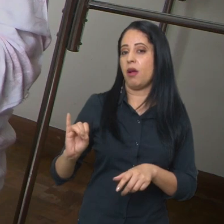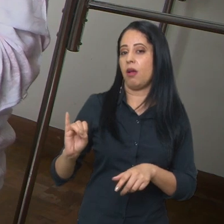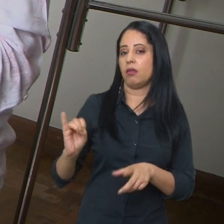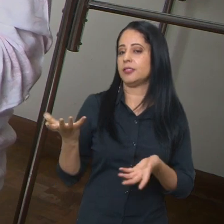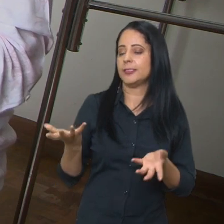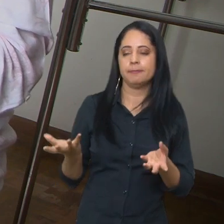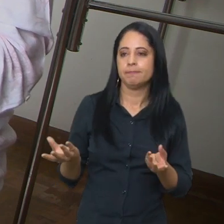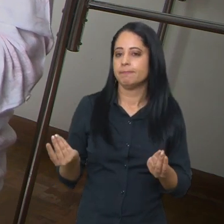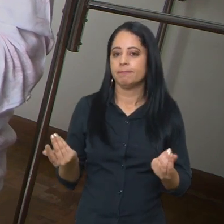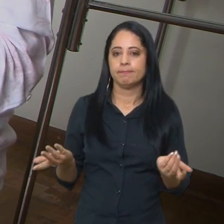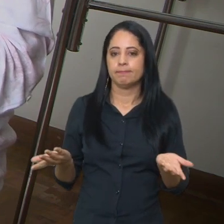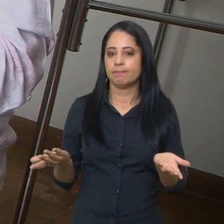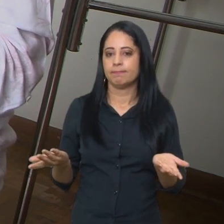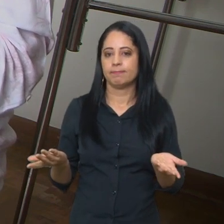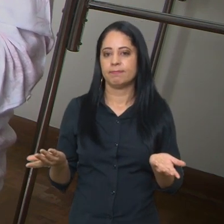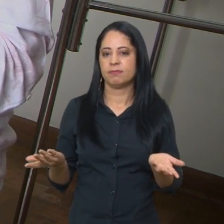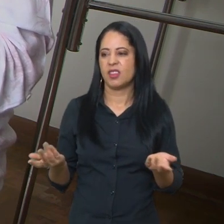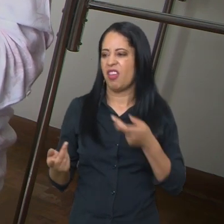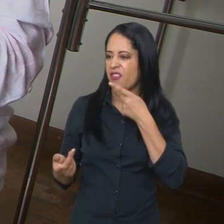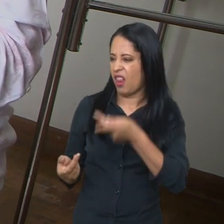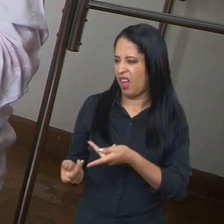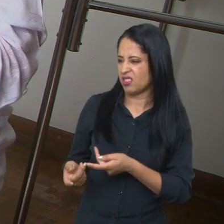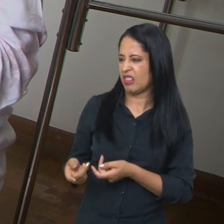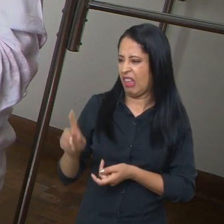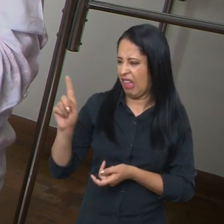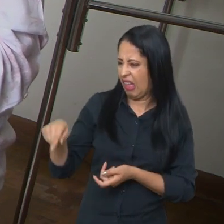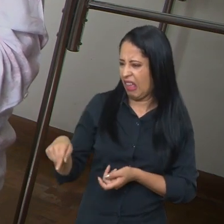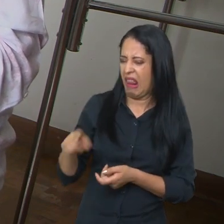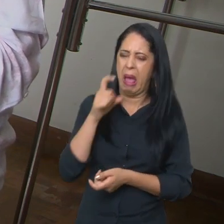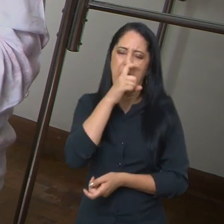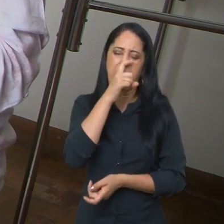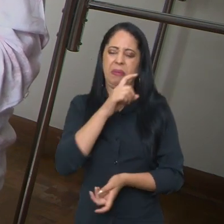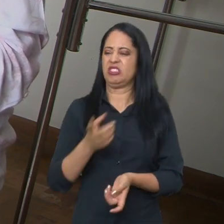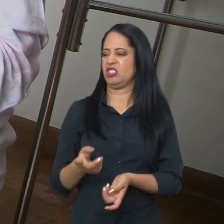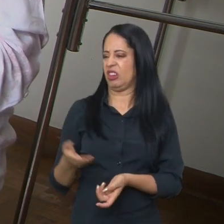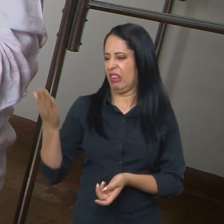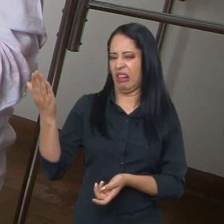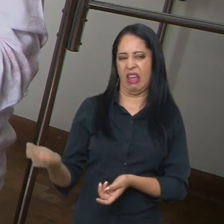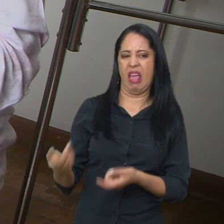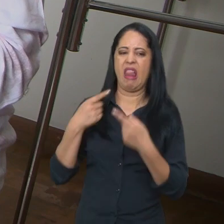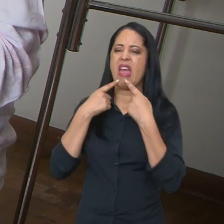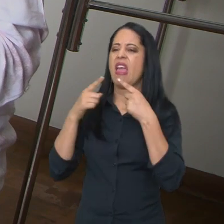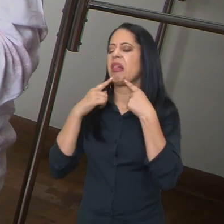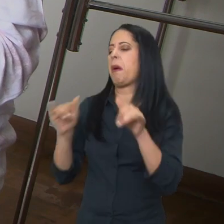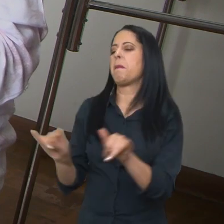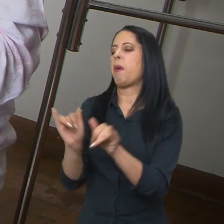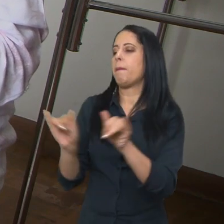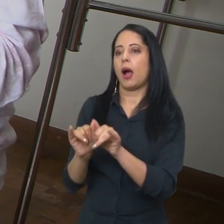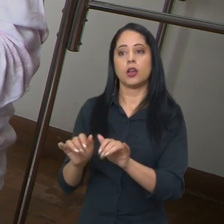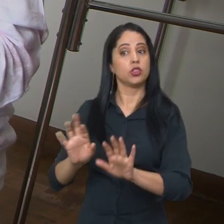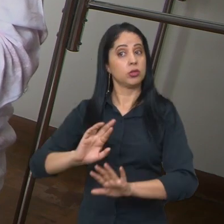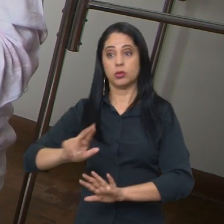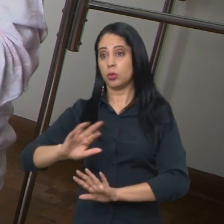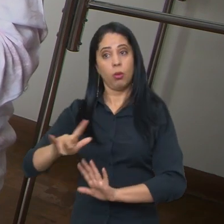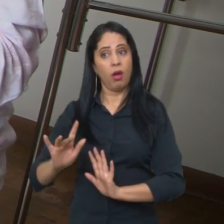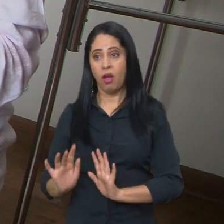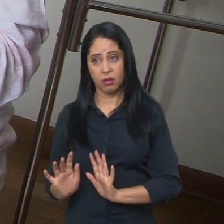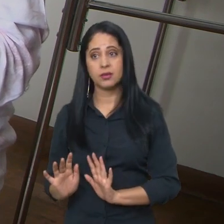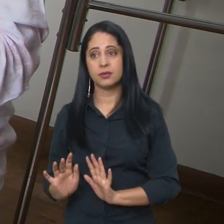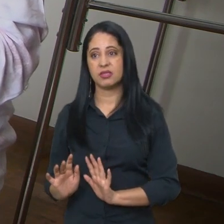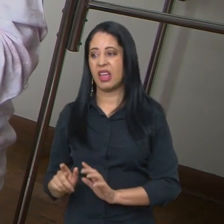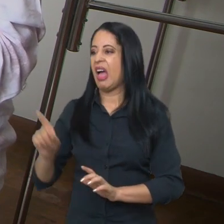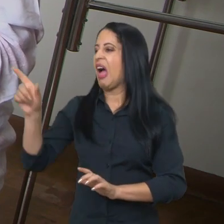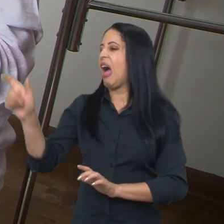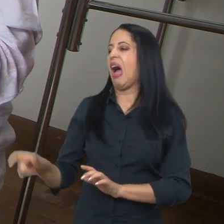irmã e acha que é frescura, sabe? Acha que é birra e acha que é manha. Acha